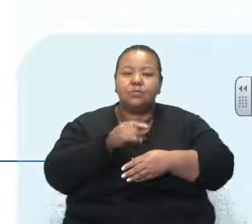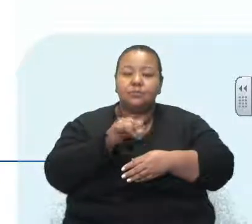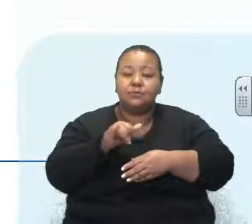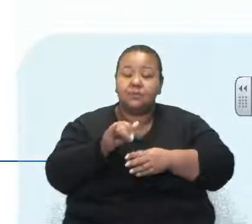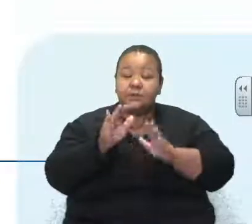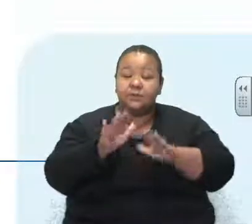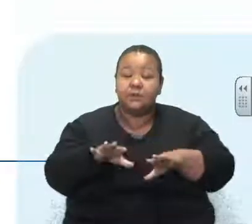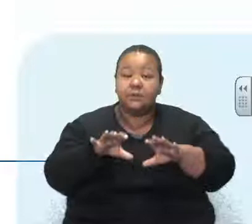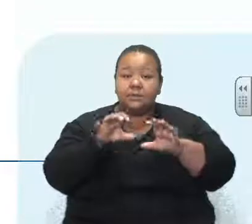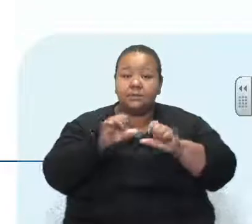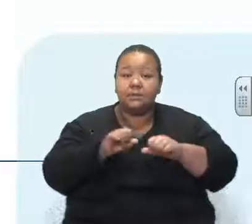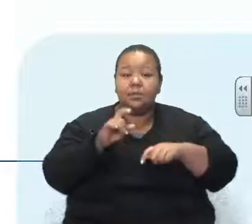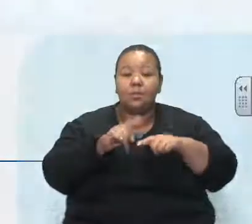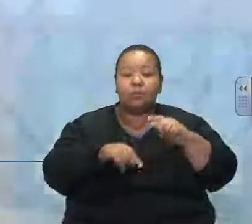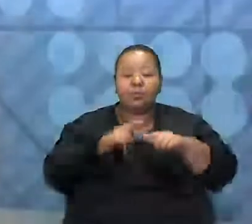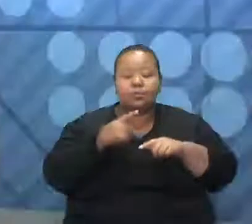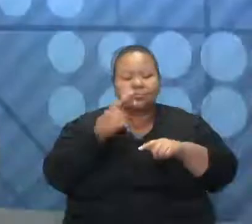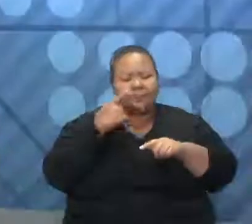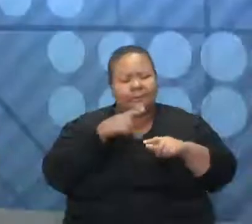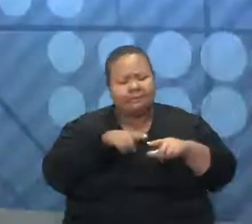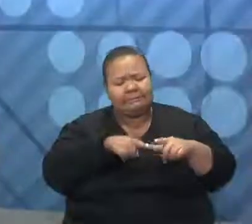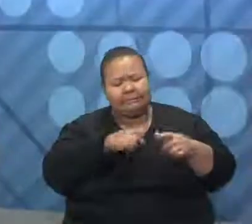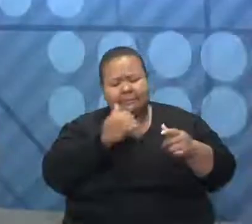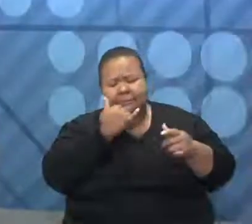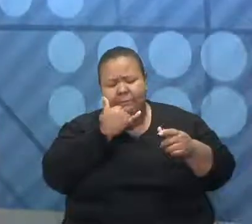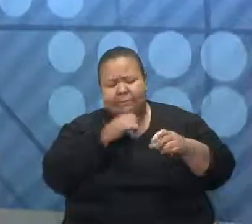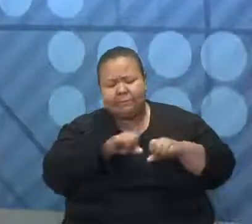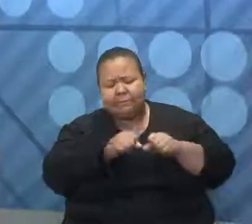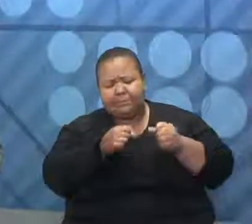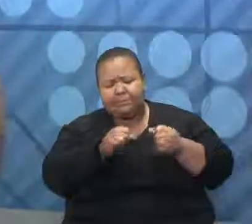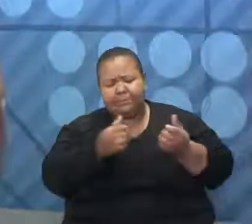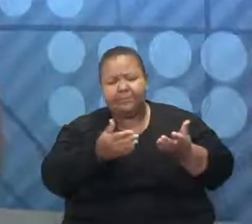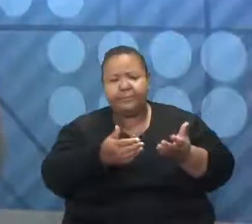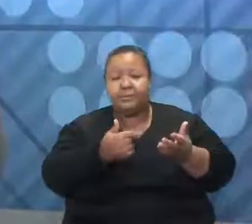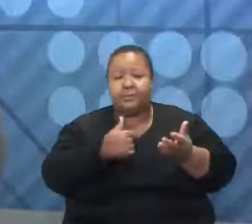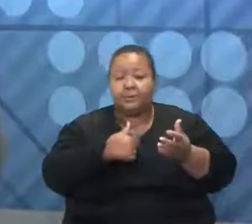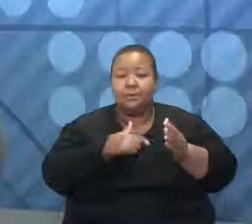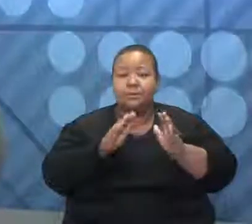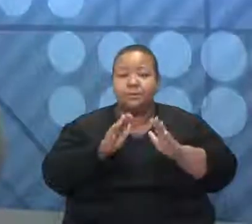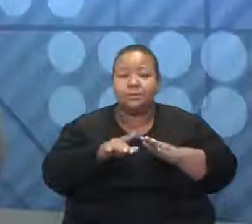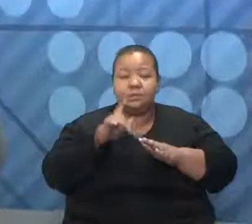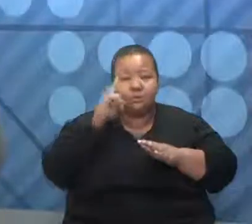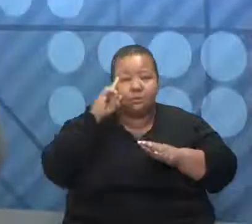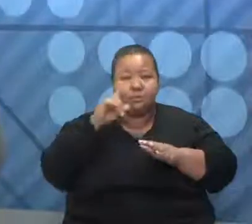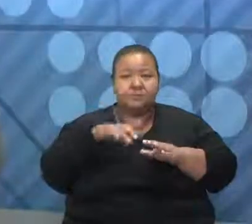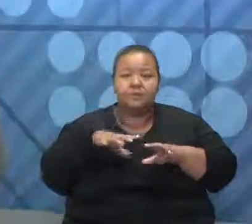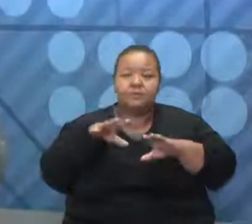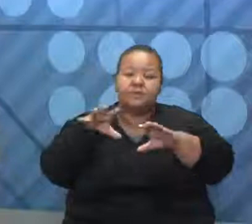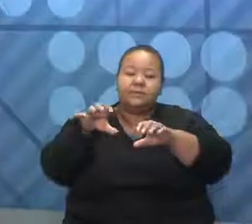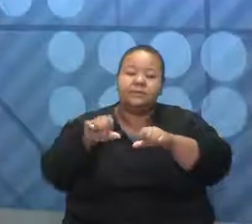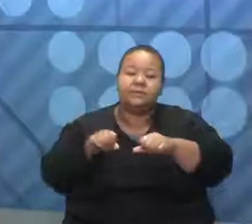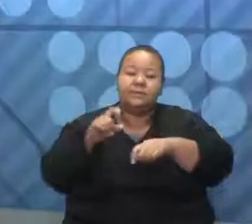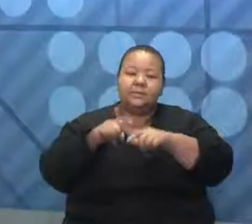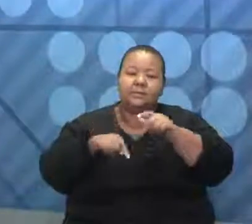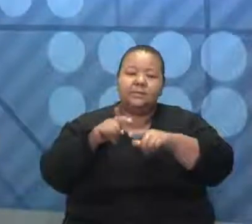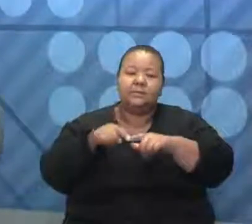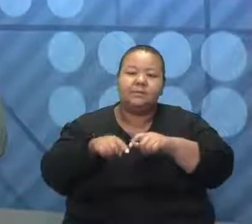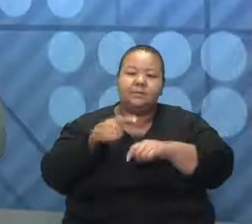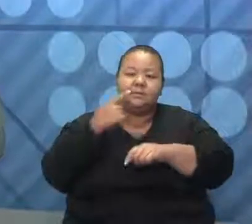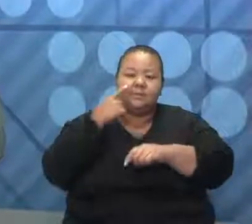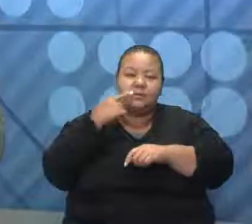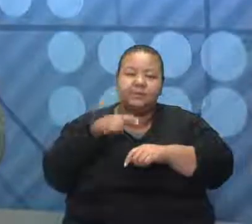produto que apresentou algum tipo de avaria? Eu mesma uma vez fui receber uma mercadoria, foi até